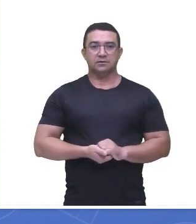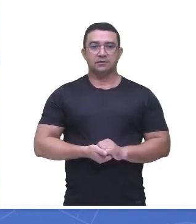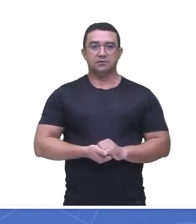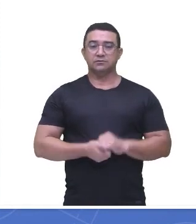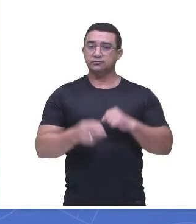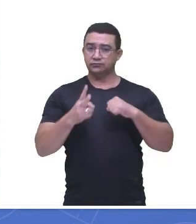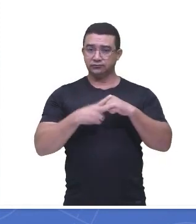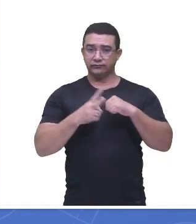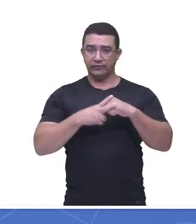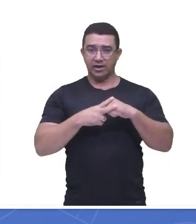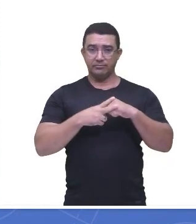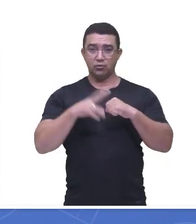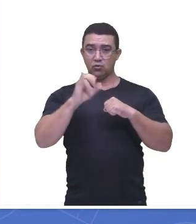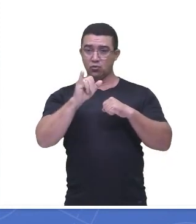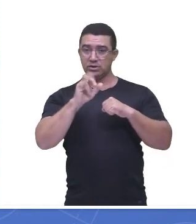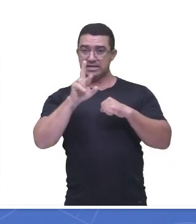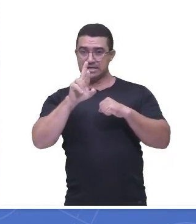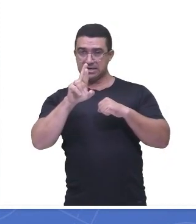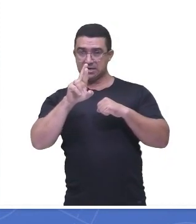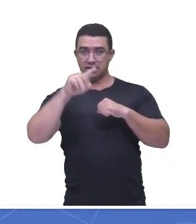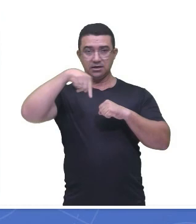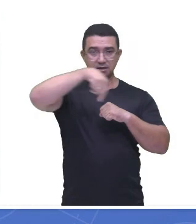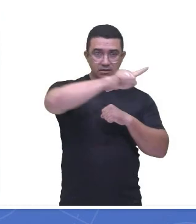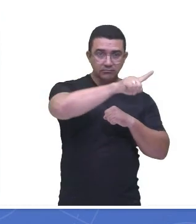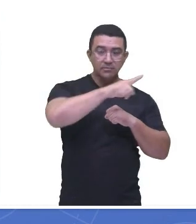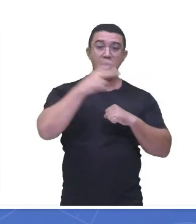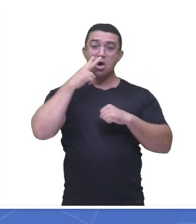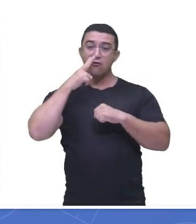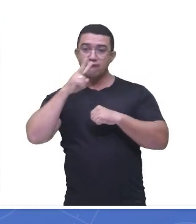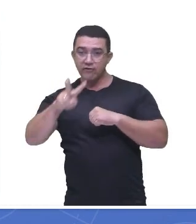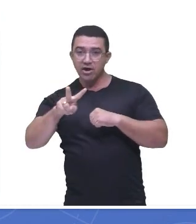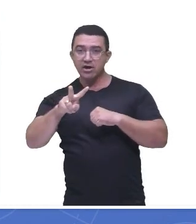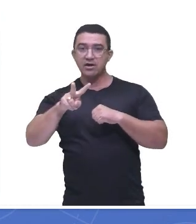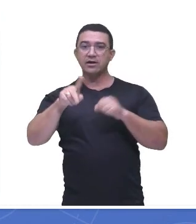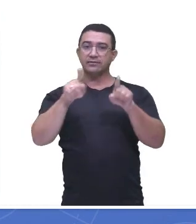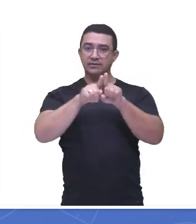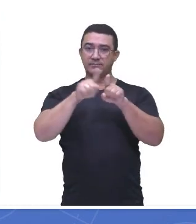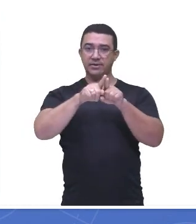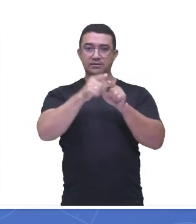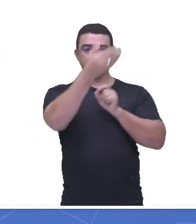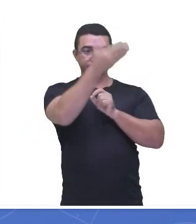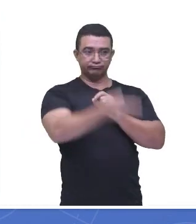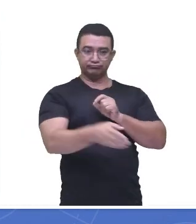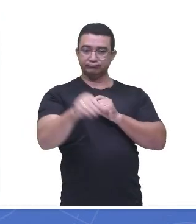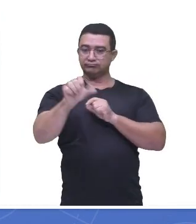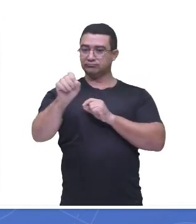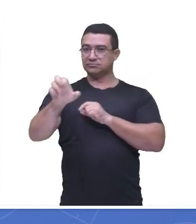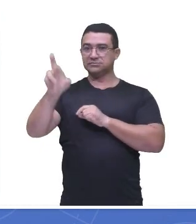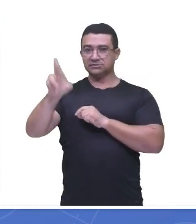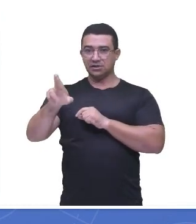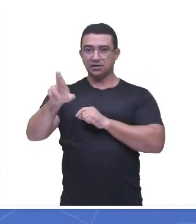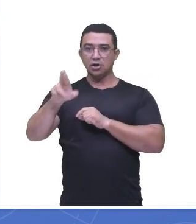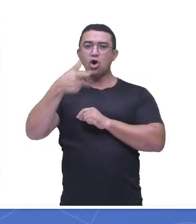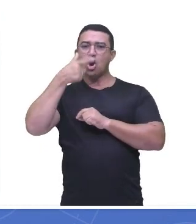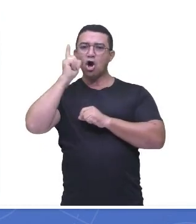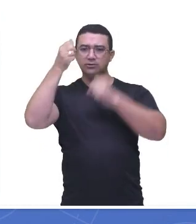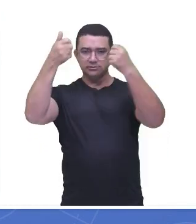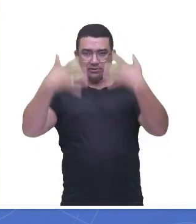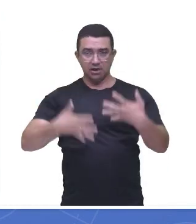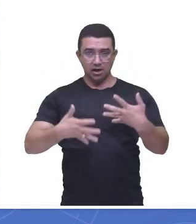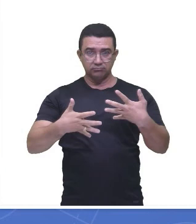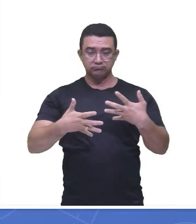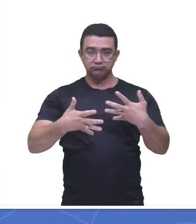Vamos lá. Os verbos, no caso, ir, ver e ser, eu expliquei ontem, vocês lembram disso? Que eles têm